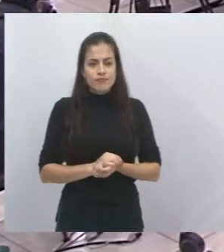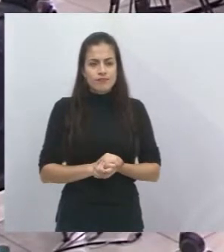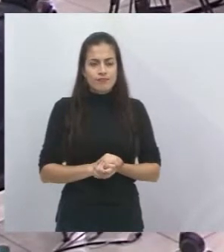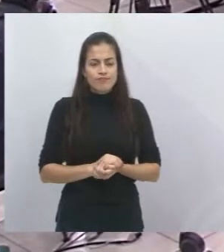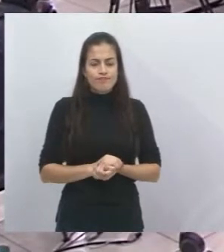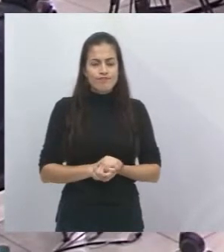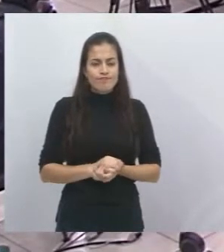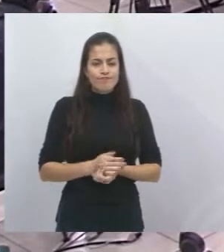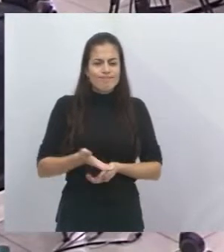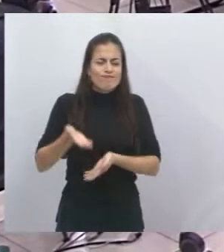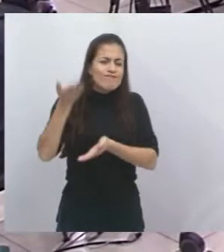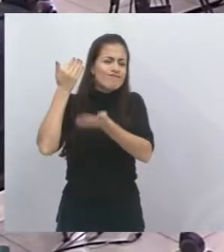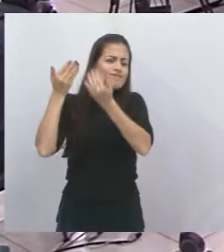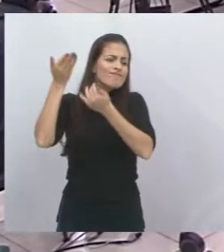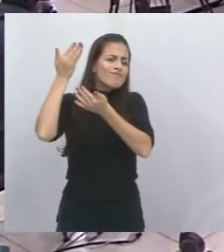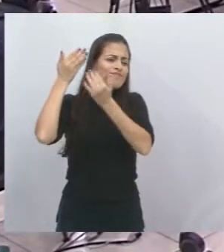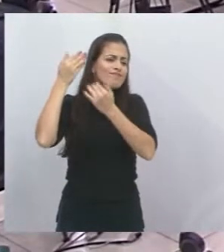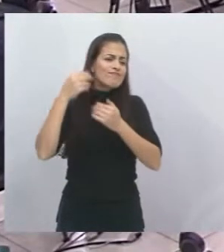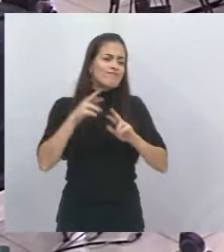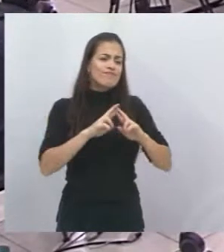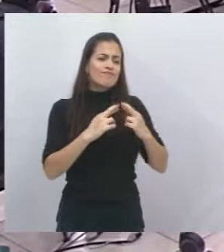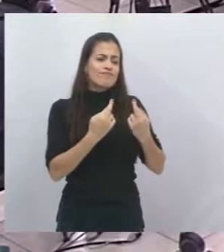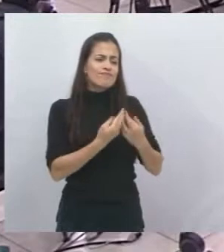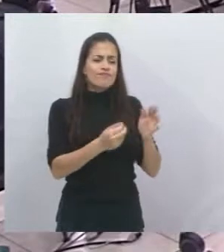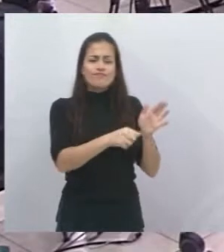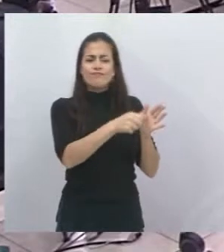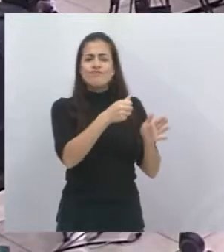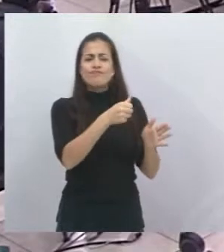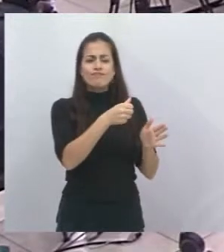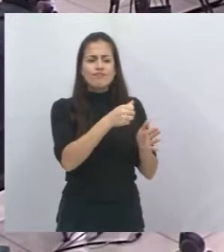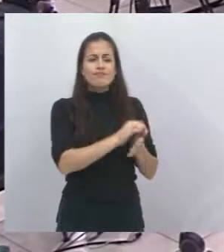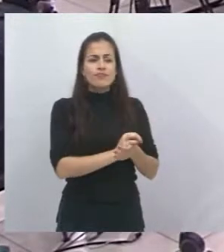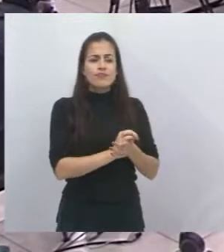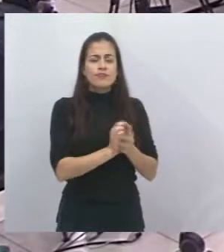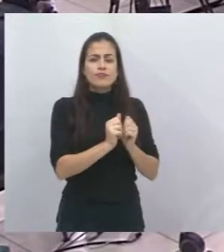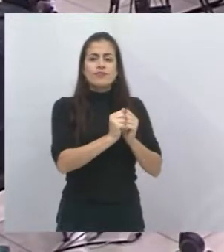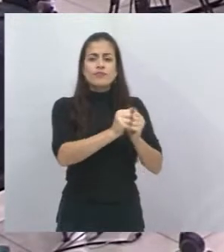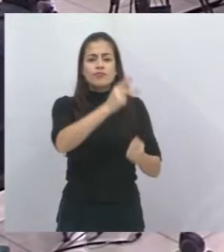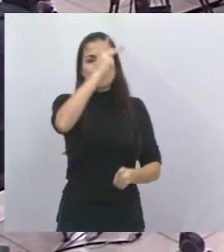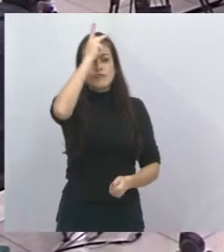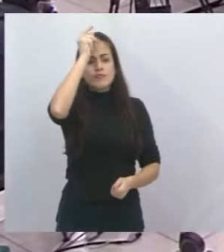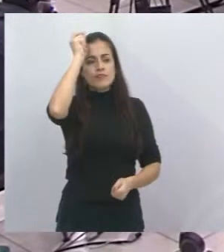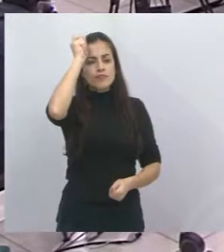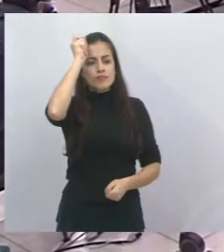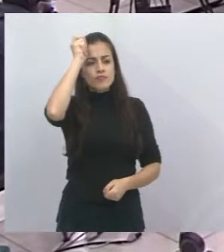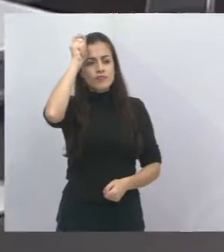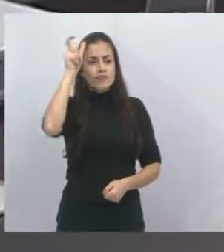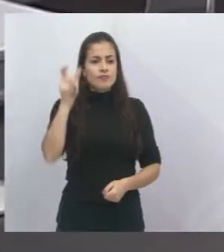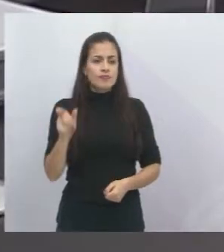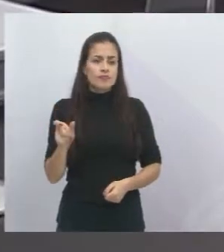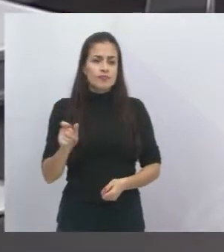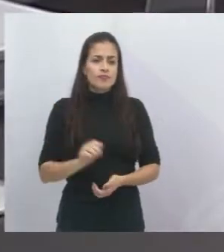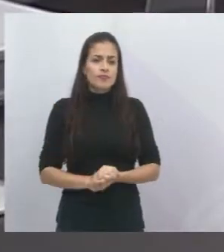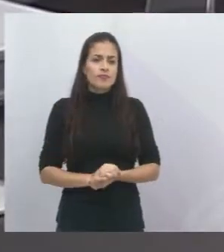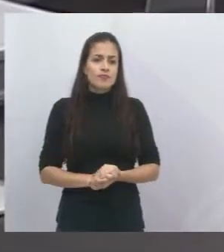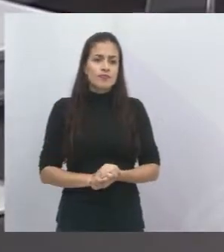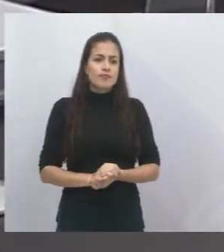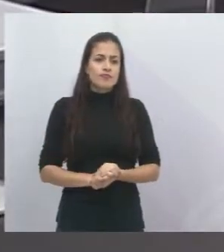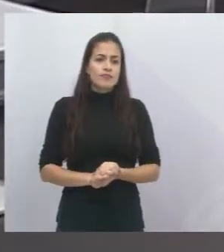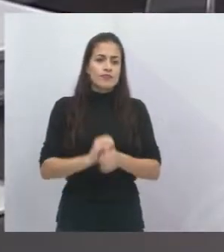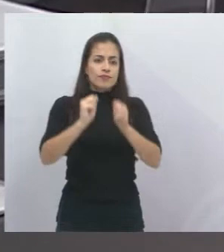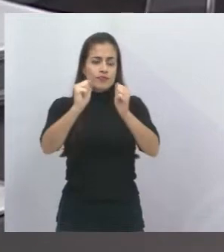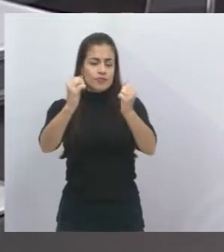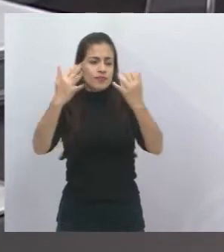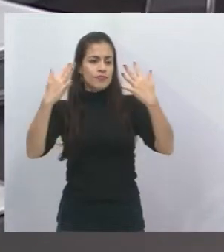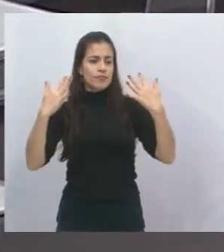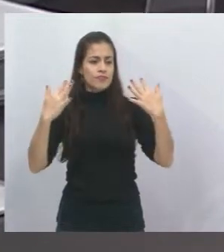desde o início lá da primeira reunião com o prefeito, as audiências públicas, as conversas com os representantes dos funcionários,